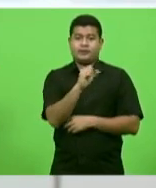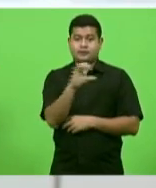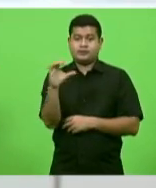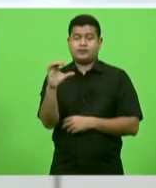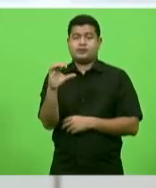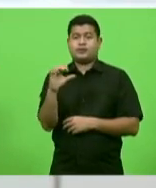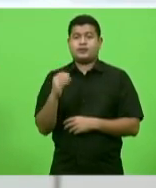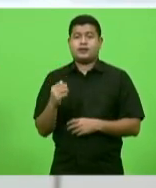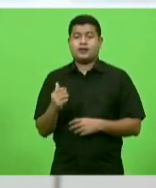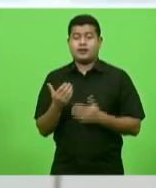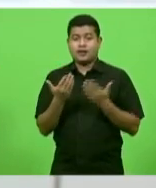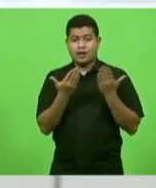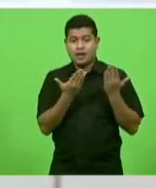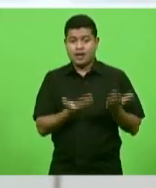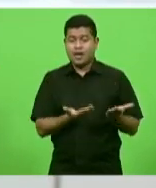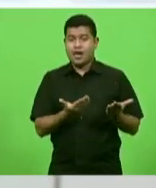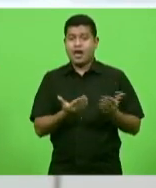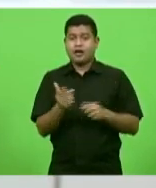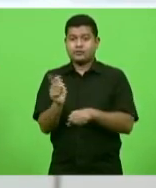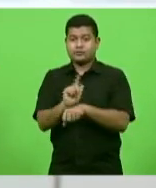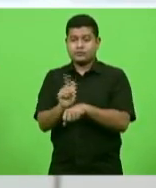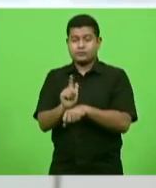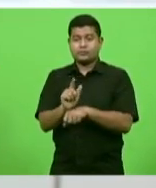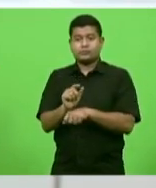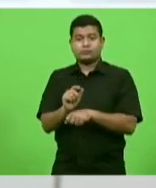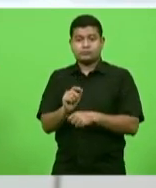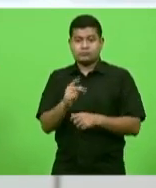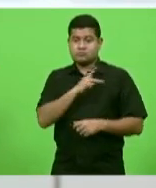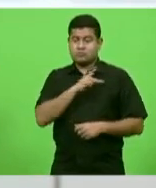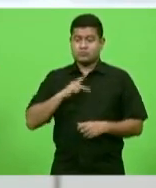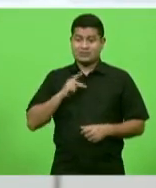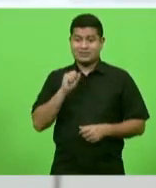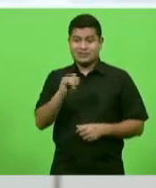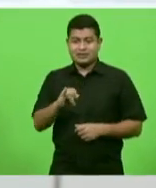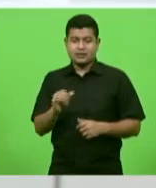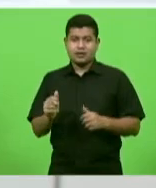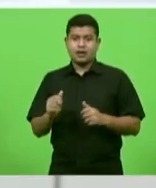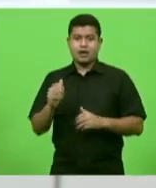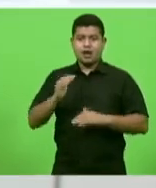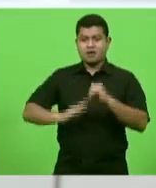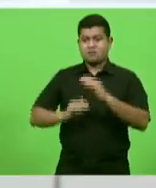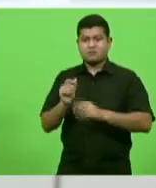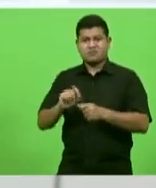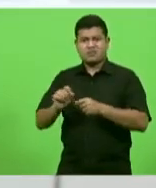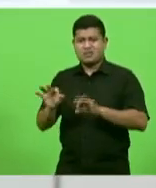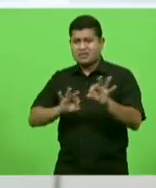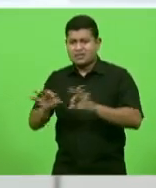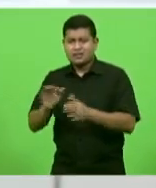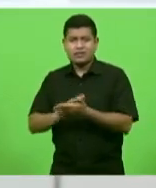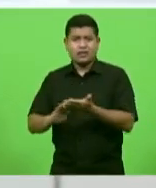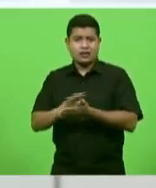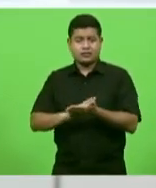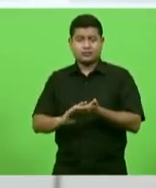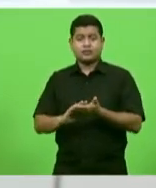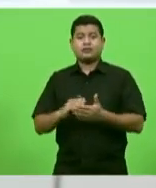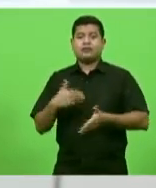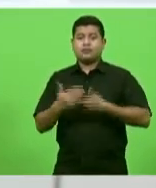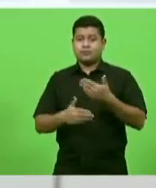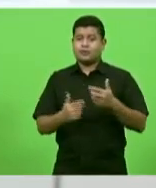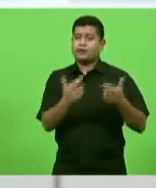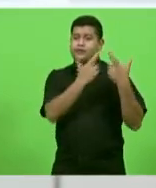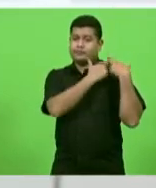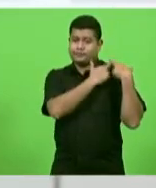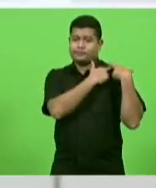pena do gestor público não o fazendo aí sim ser responsabilizado em todas as esferas pela sua